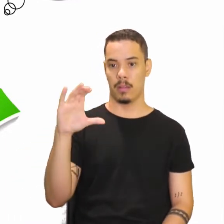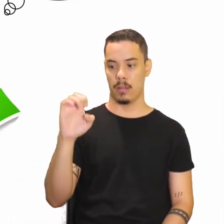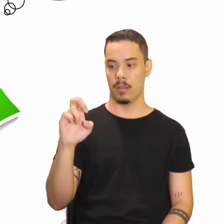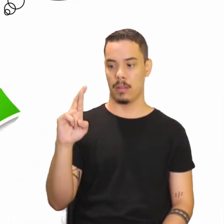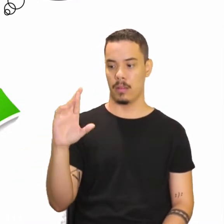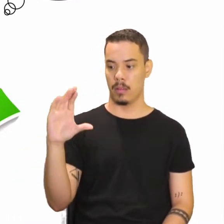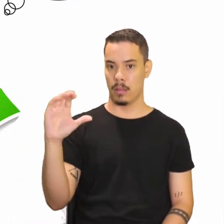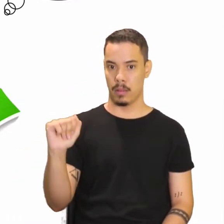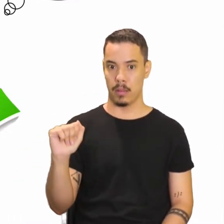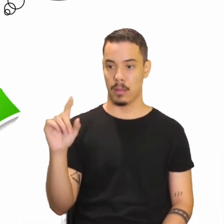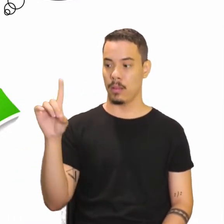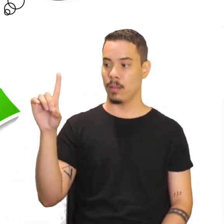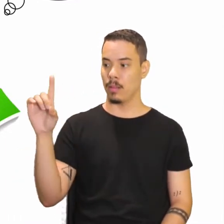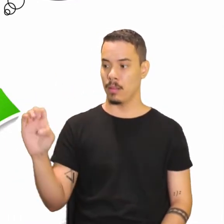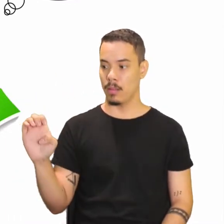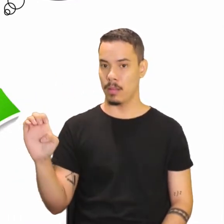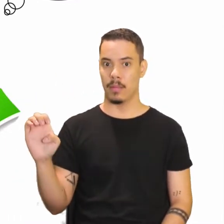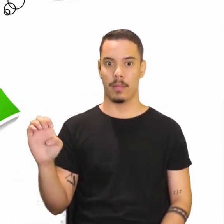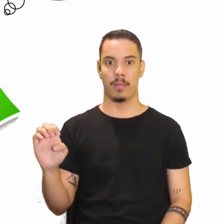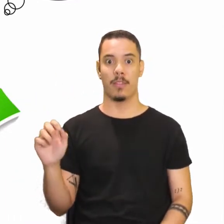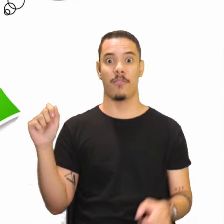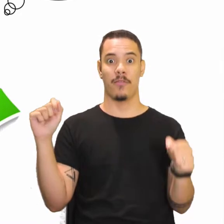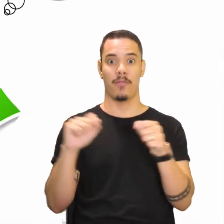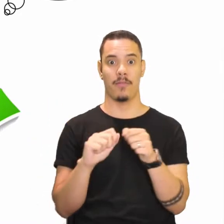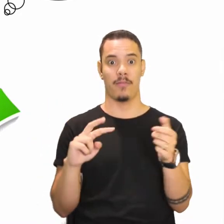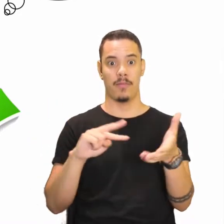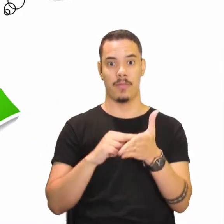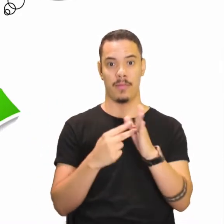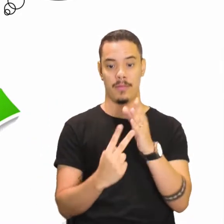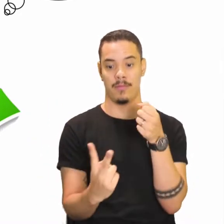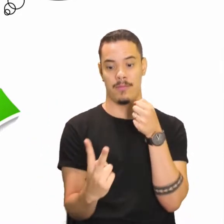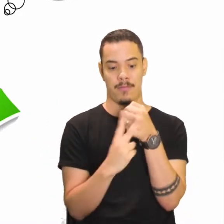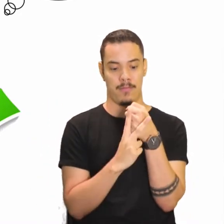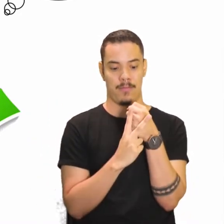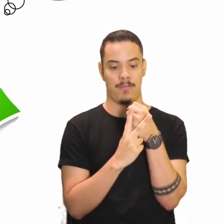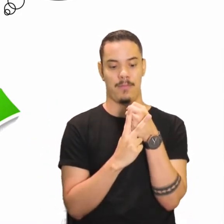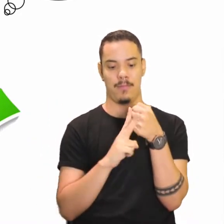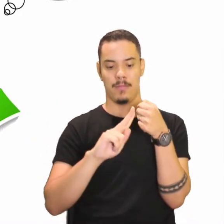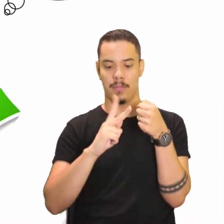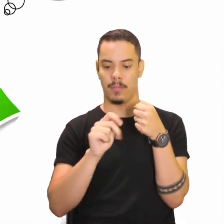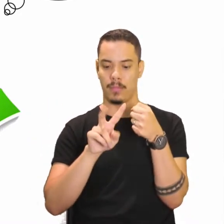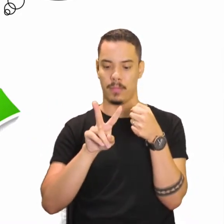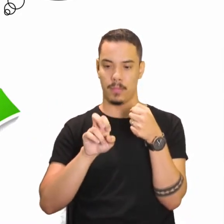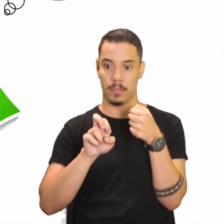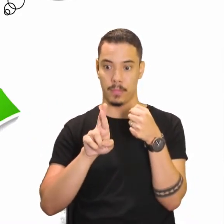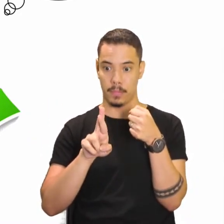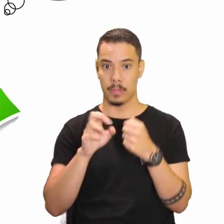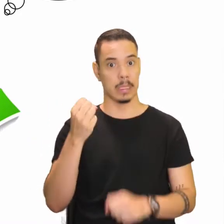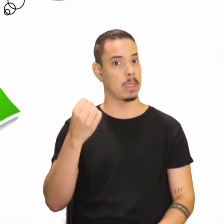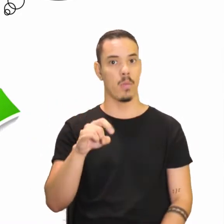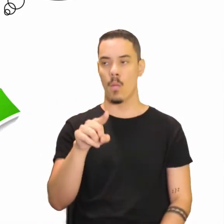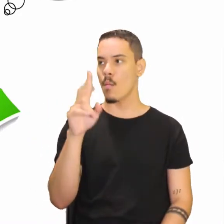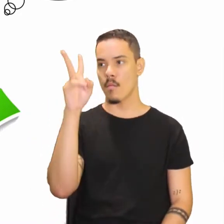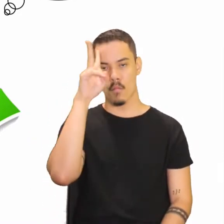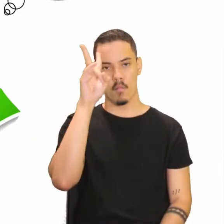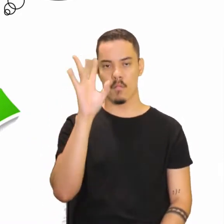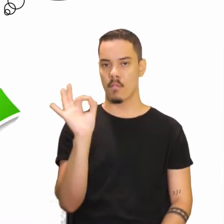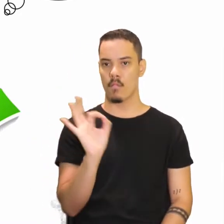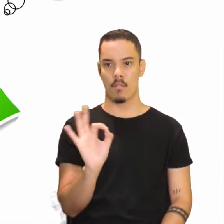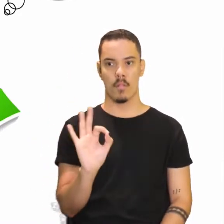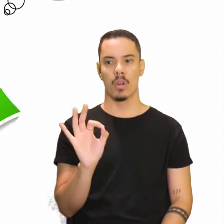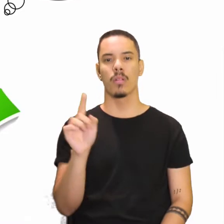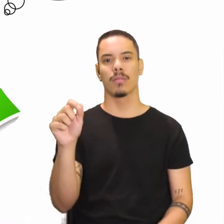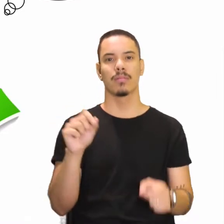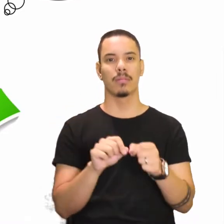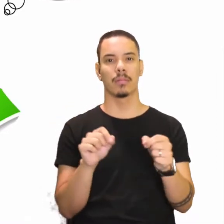Mas esse azinho vai ser do verbo haver. Se você não lembrar, na hora você vai